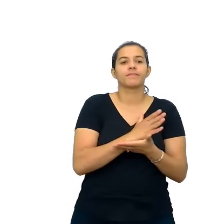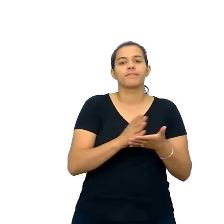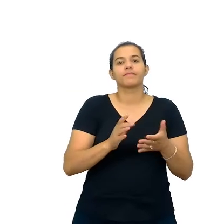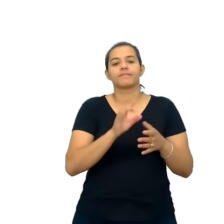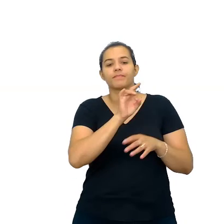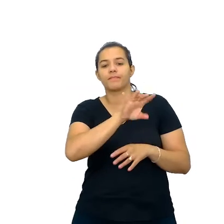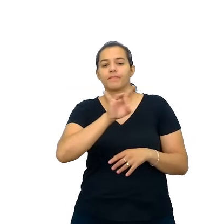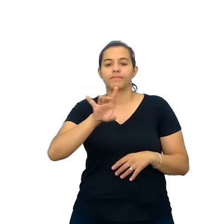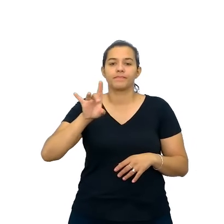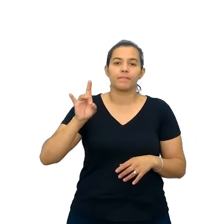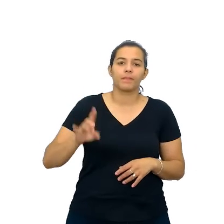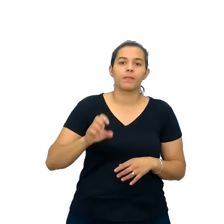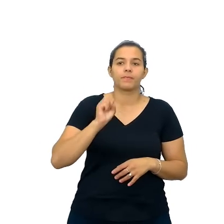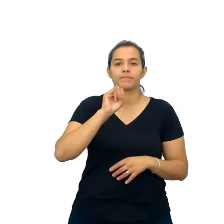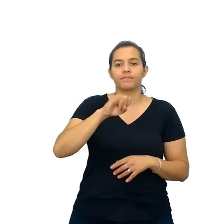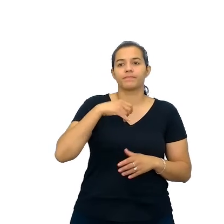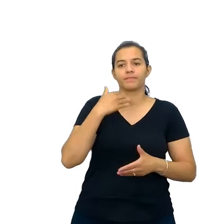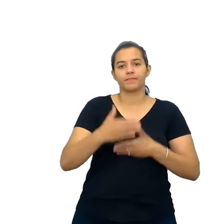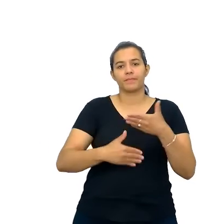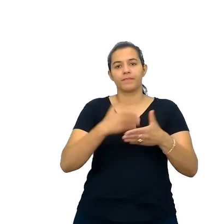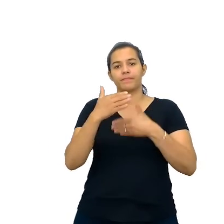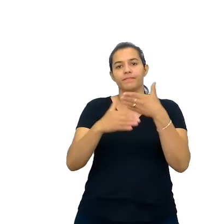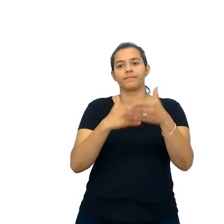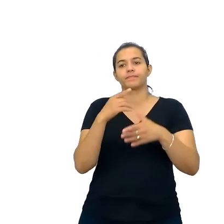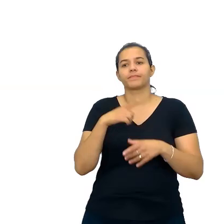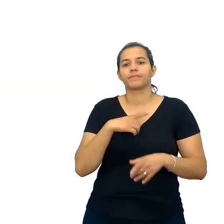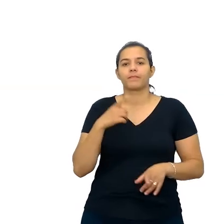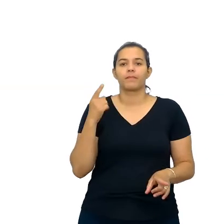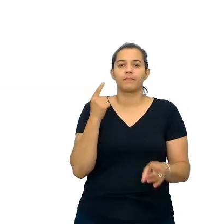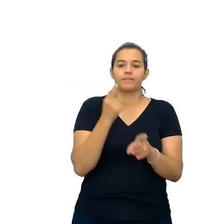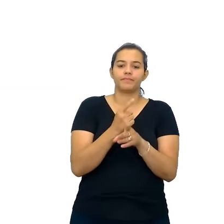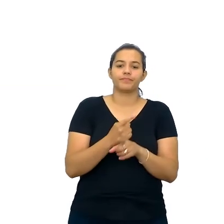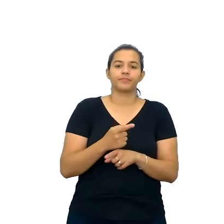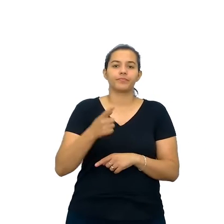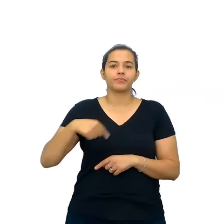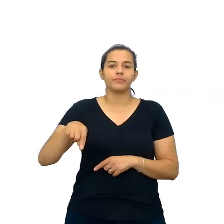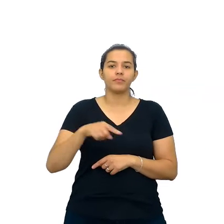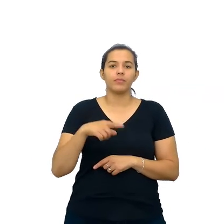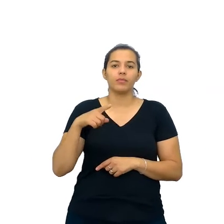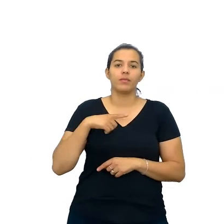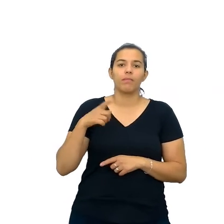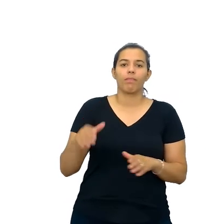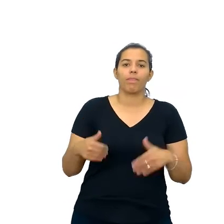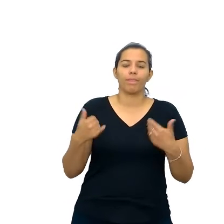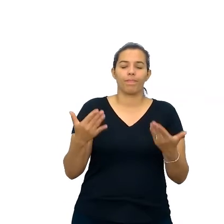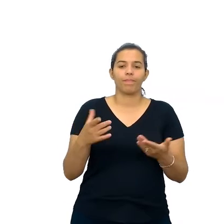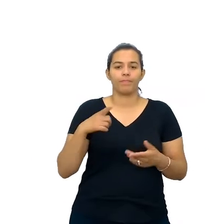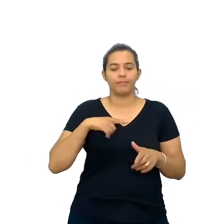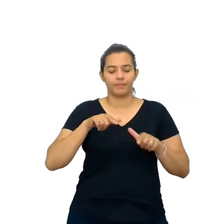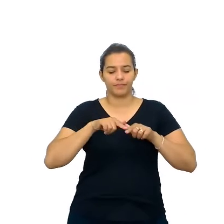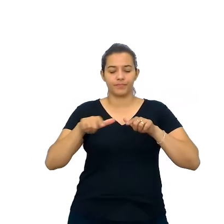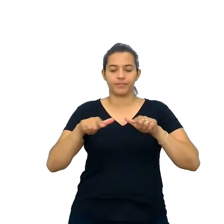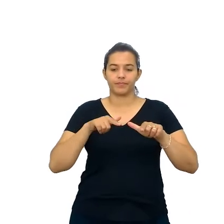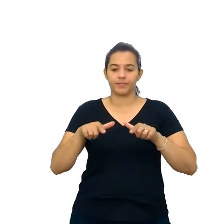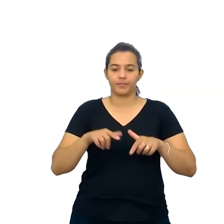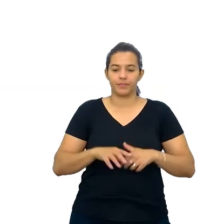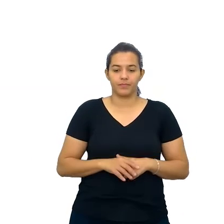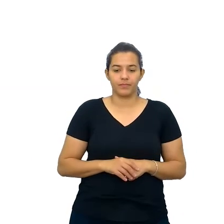caso, os processos aí e o indivíduo com o qual nós estamos trabalhando.